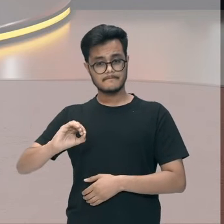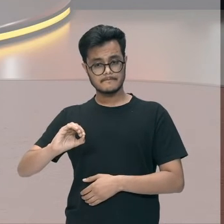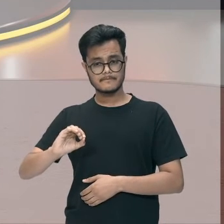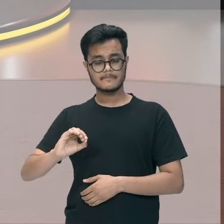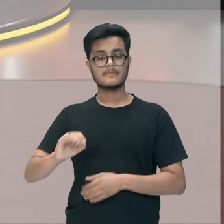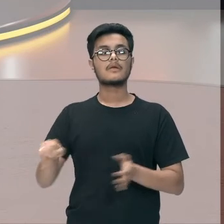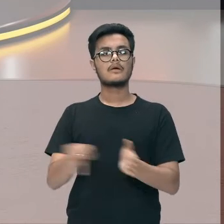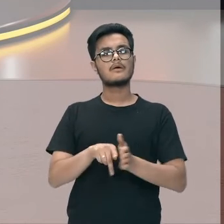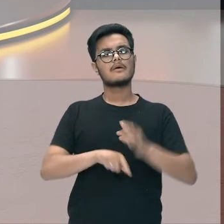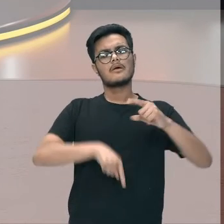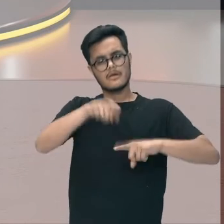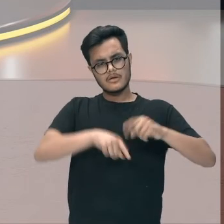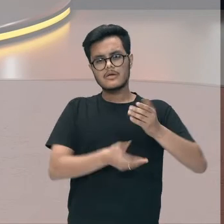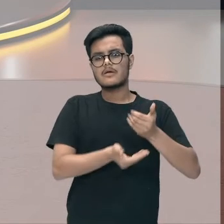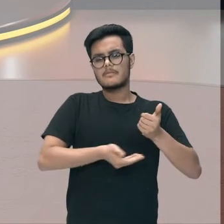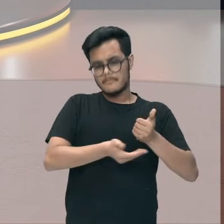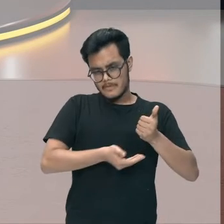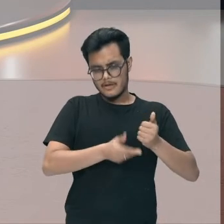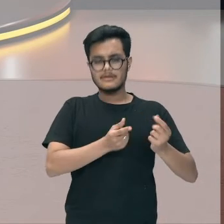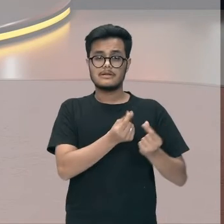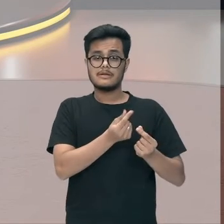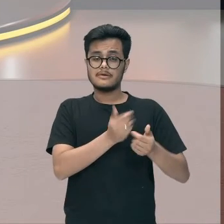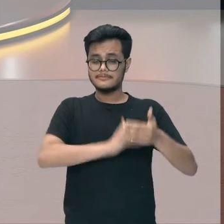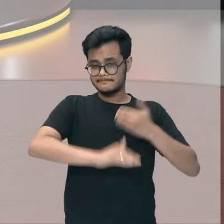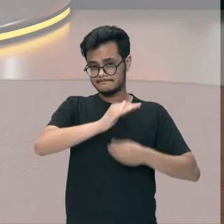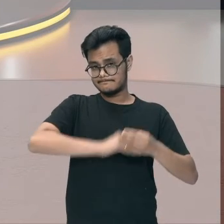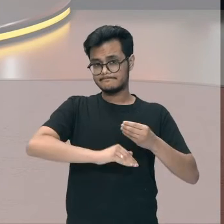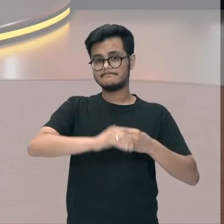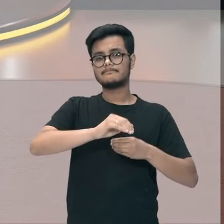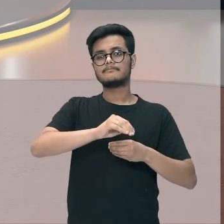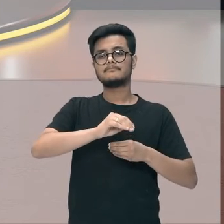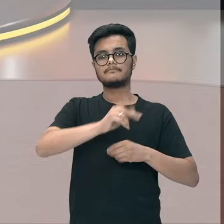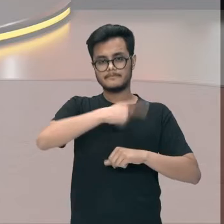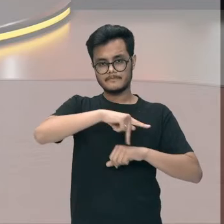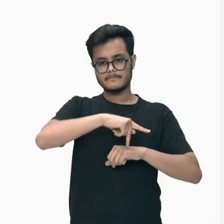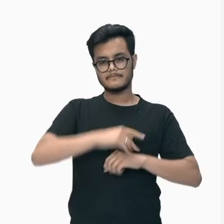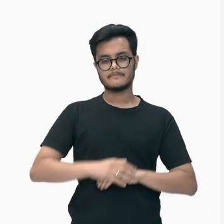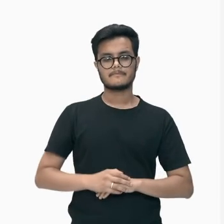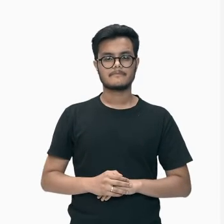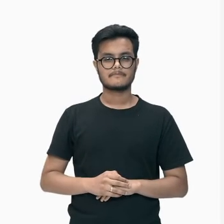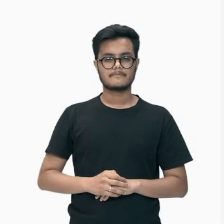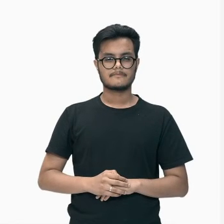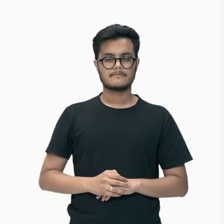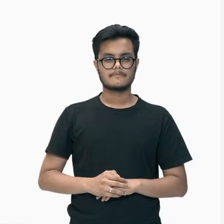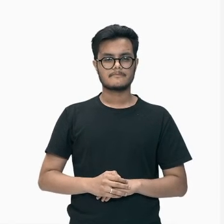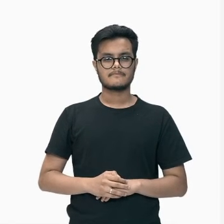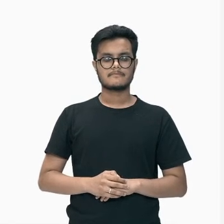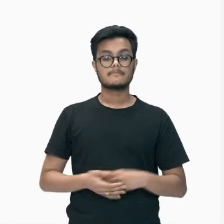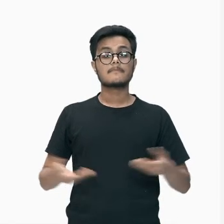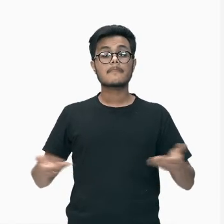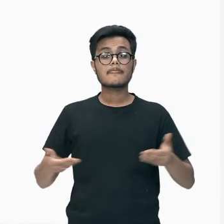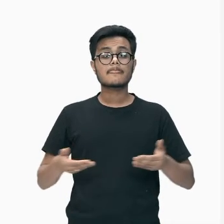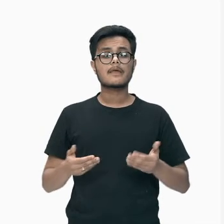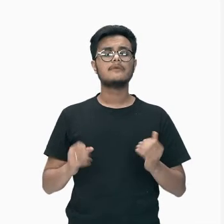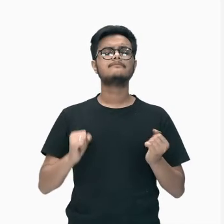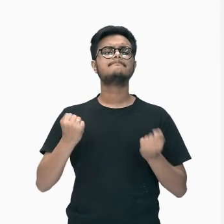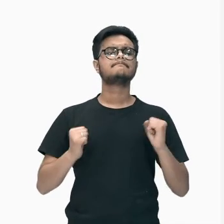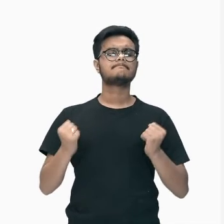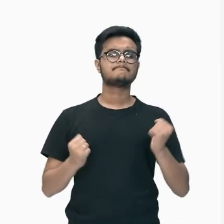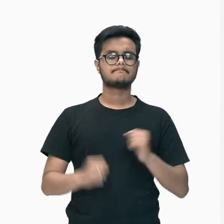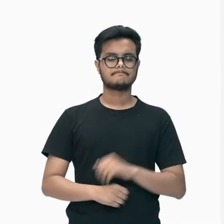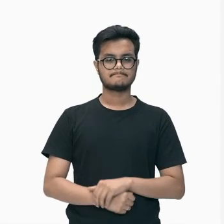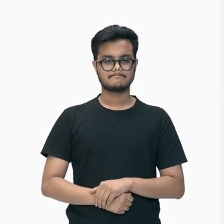passou a ser a base da economia do país, a base da economia nacional. Agora, na indústria, a